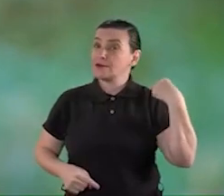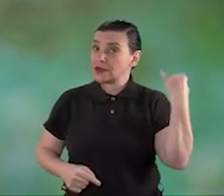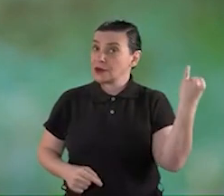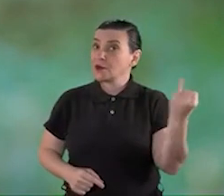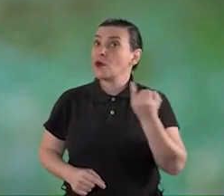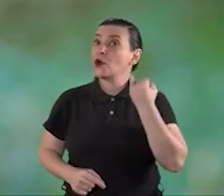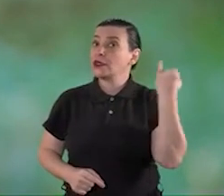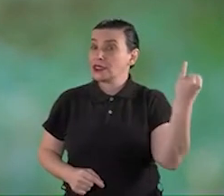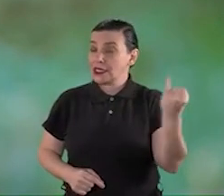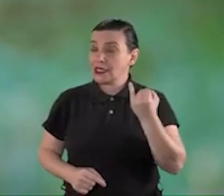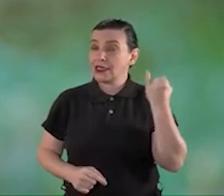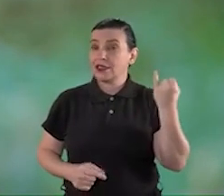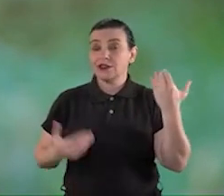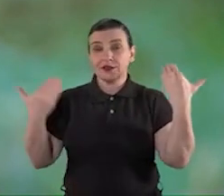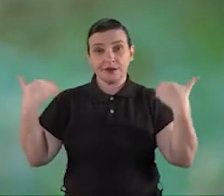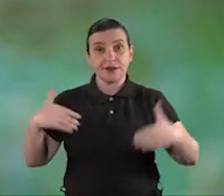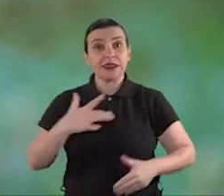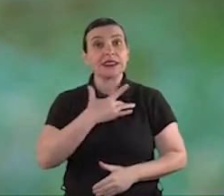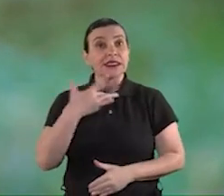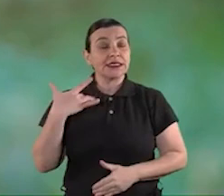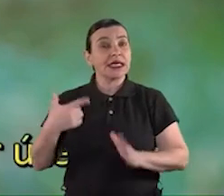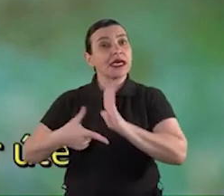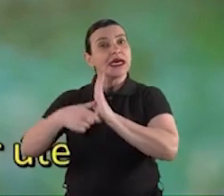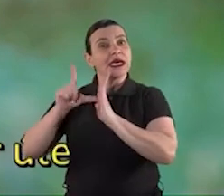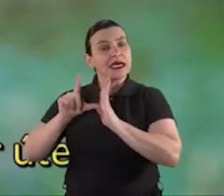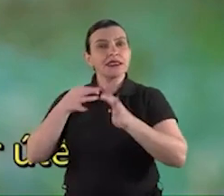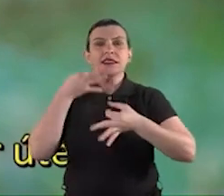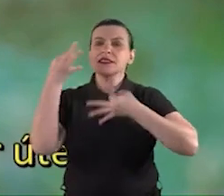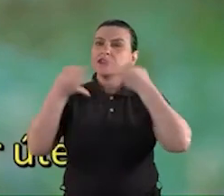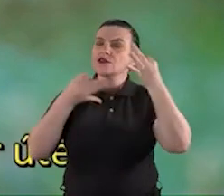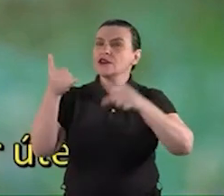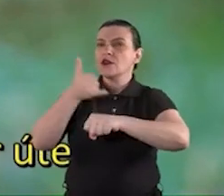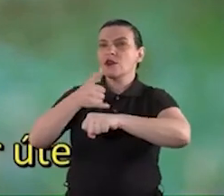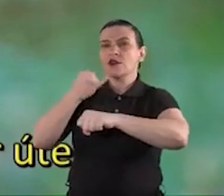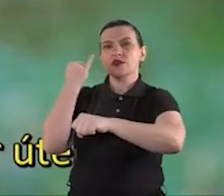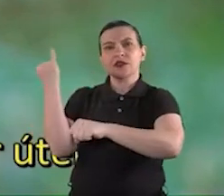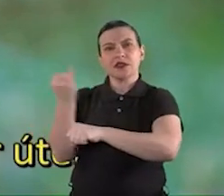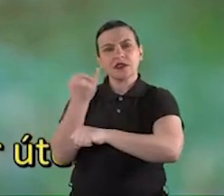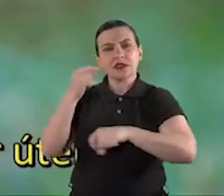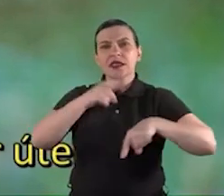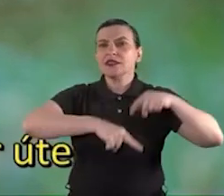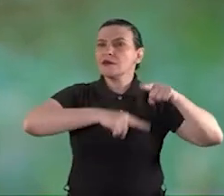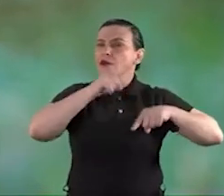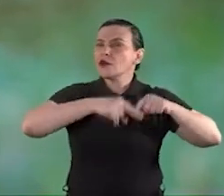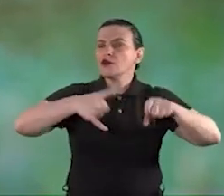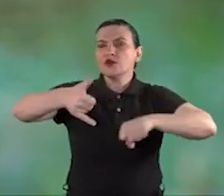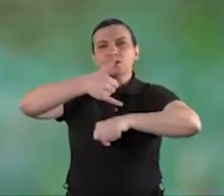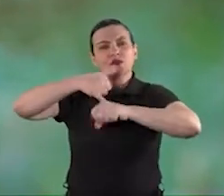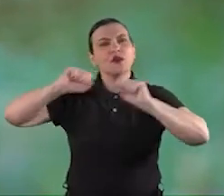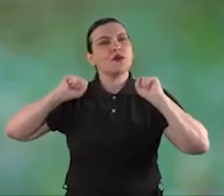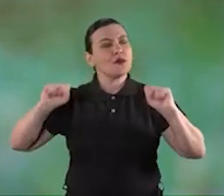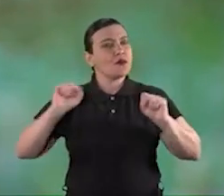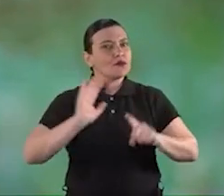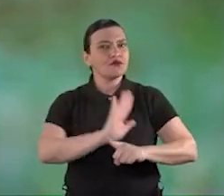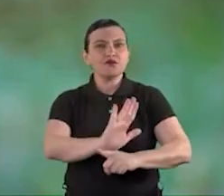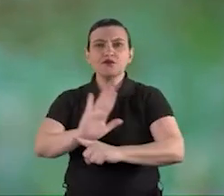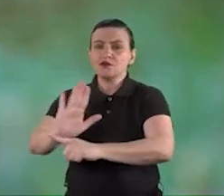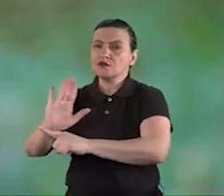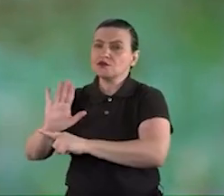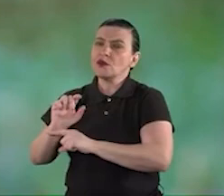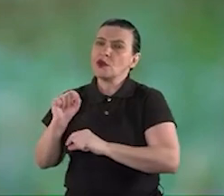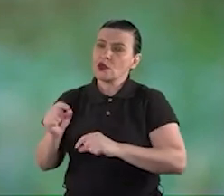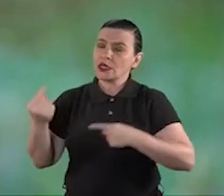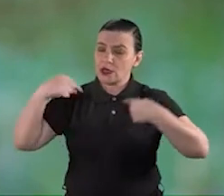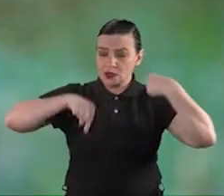ciclo da imunidade antes e o sugeri que muitos óleos essenciais e produtos com óleos essenciais podem ser úteis no auxílio